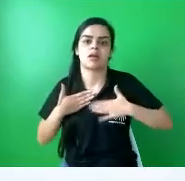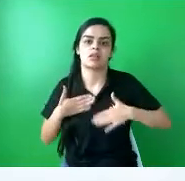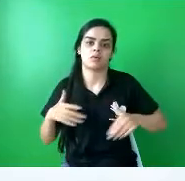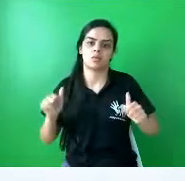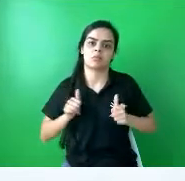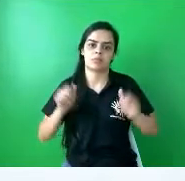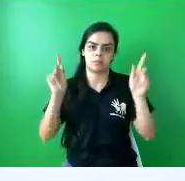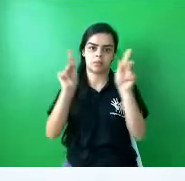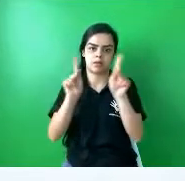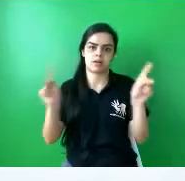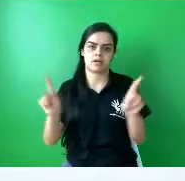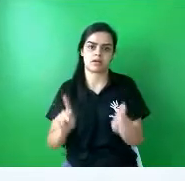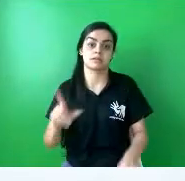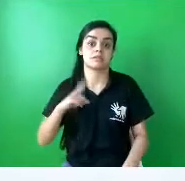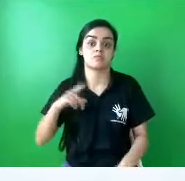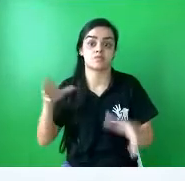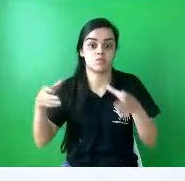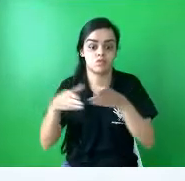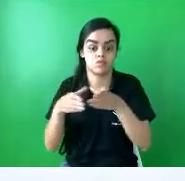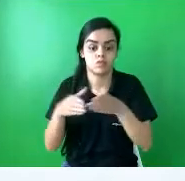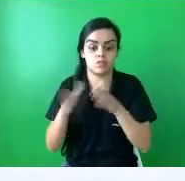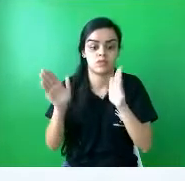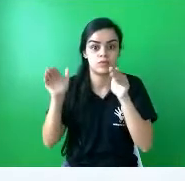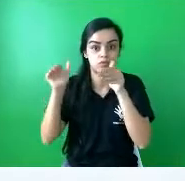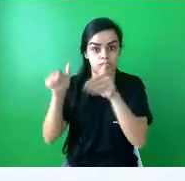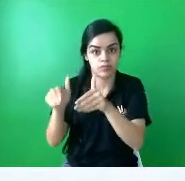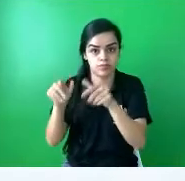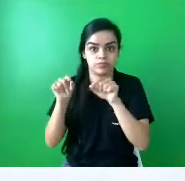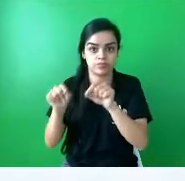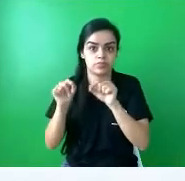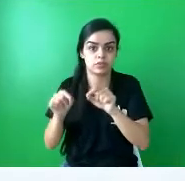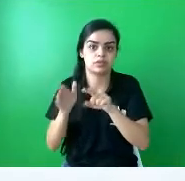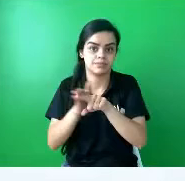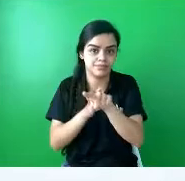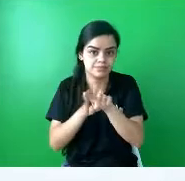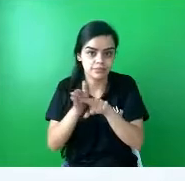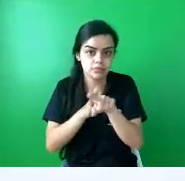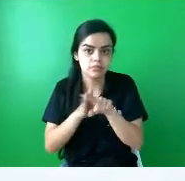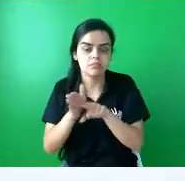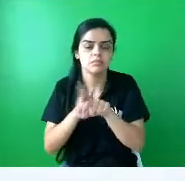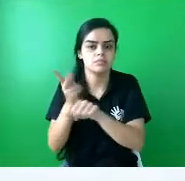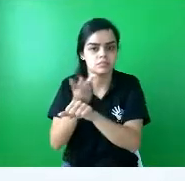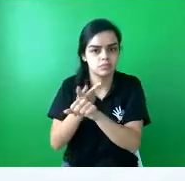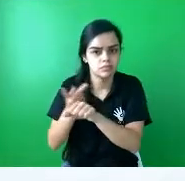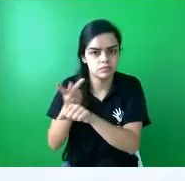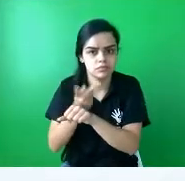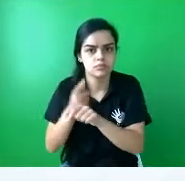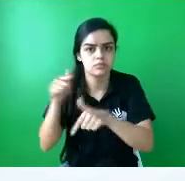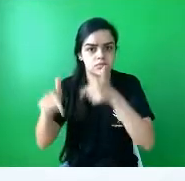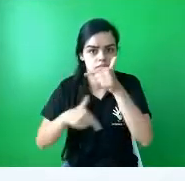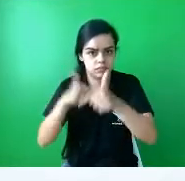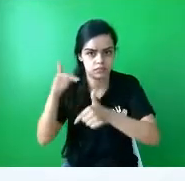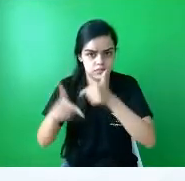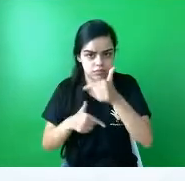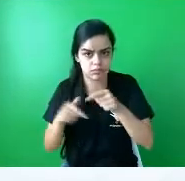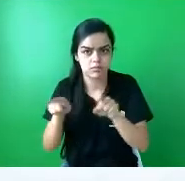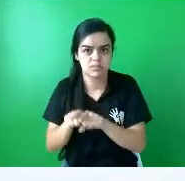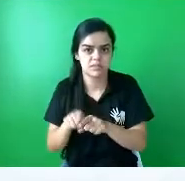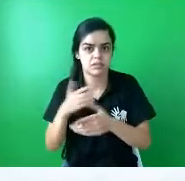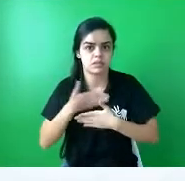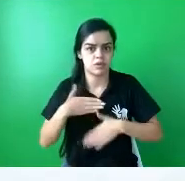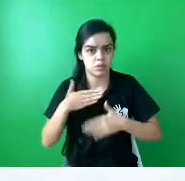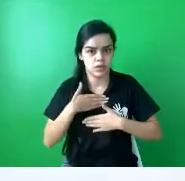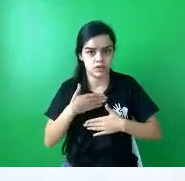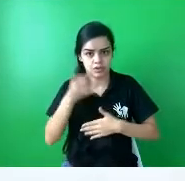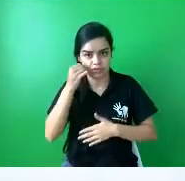momento. Temos uma equipe voltada exatamente a esse tipo de pesquisa, esse tipo de busca, para que o trabalhador possa ficar mais tranquilo,